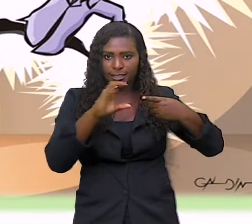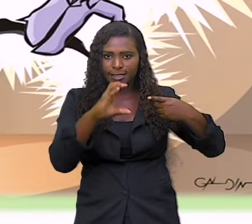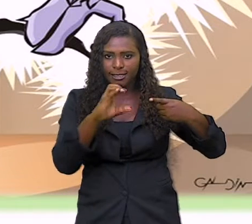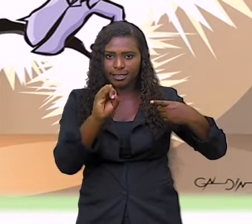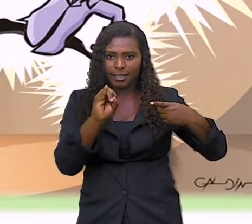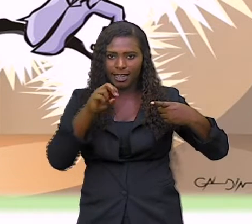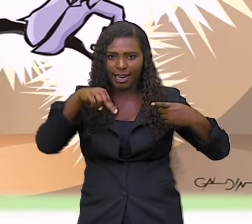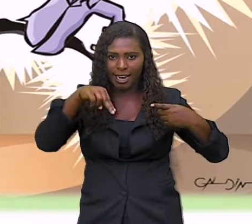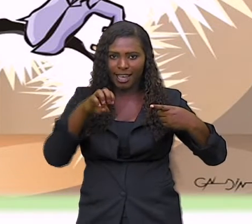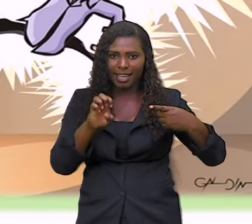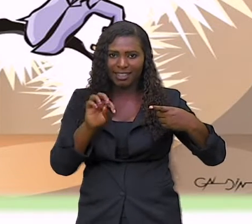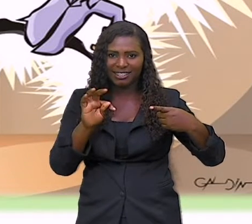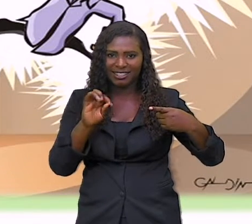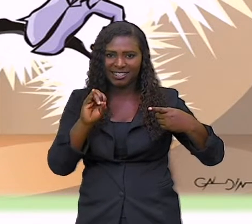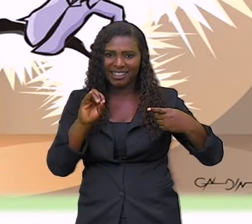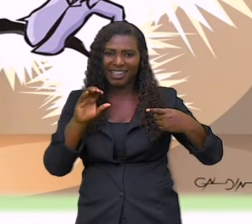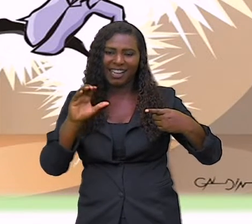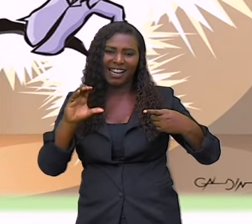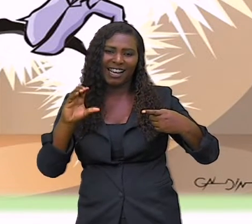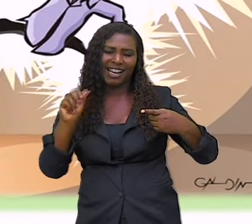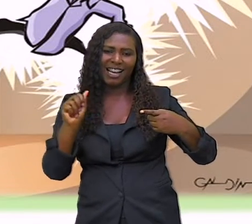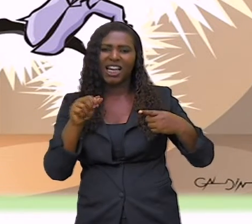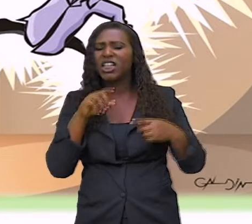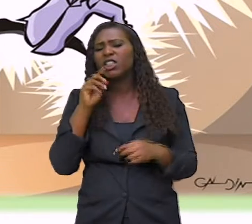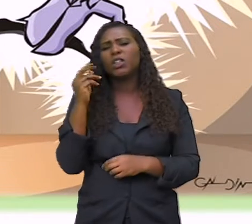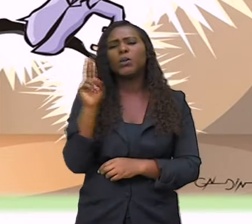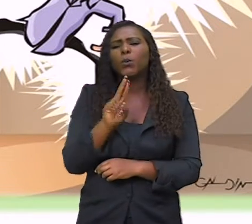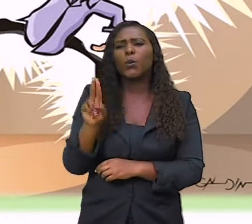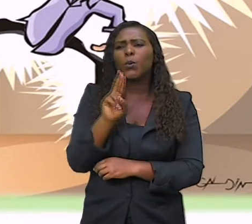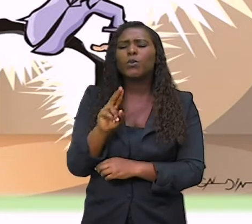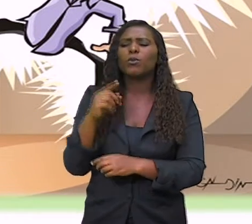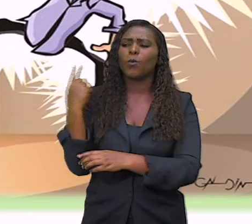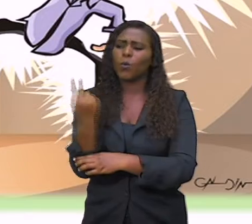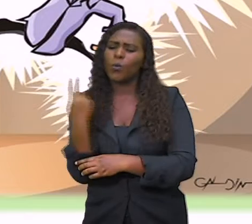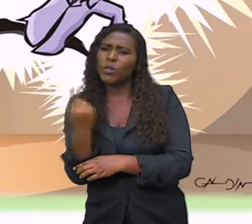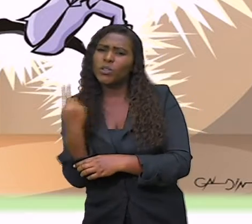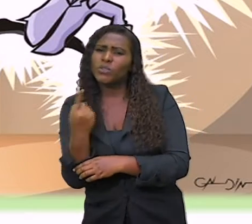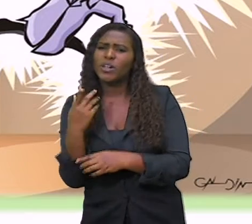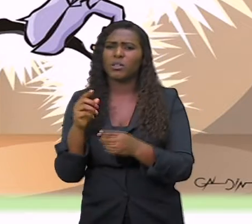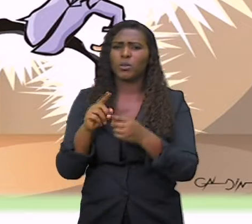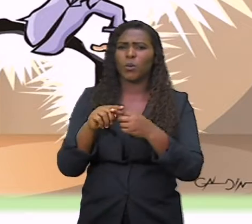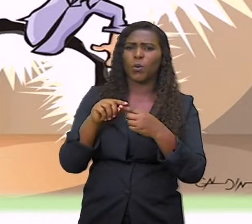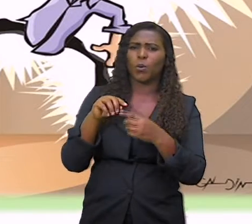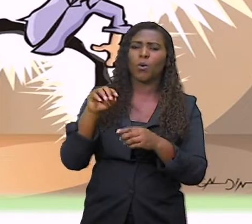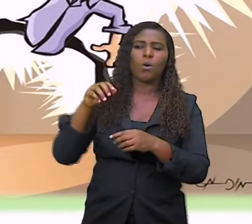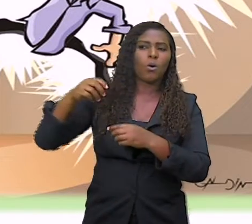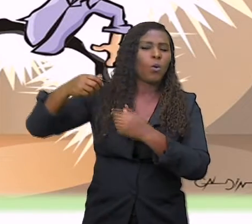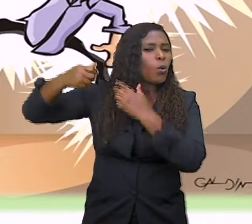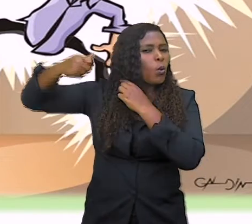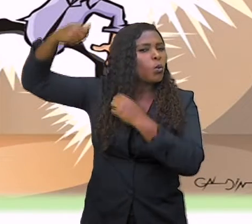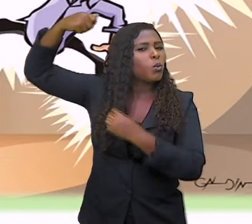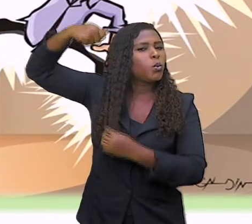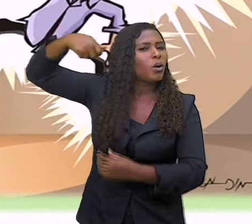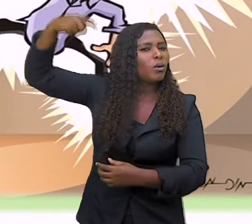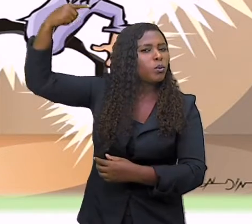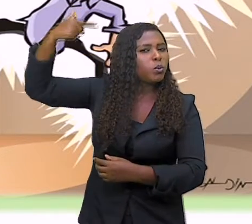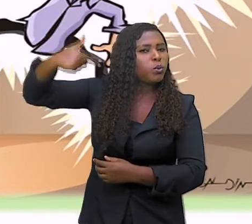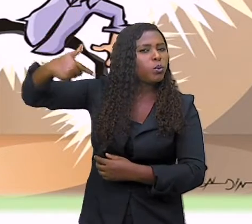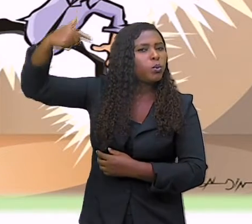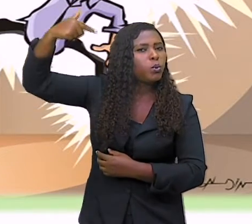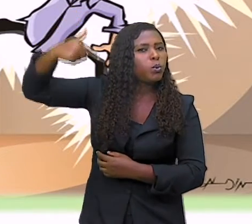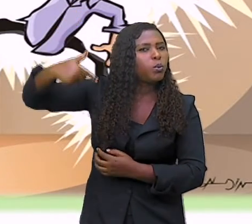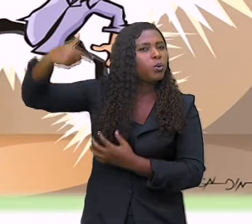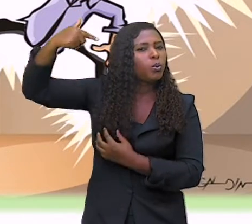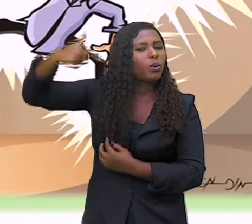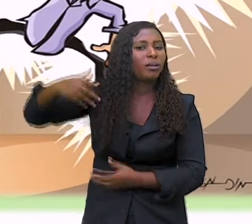o liquidificador, a batedeira, o secador de cabelo, a furadeira que o pai usa em casa,